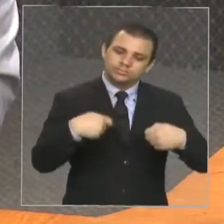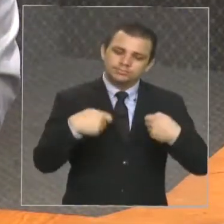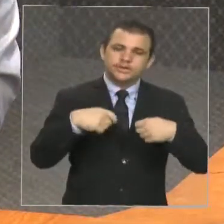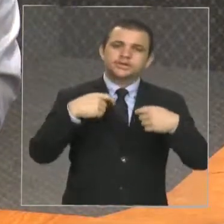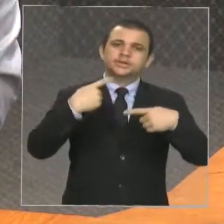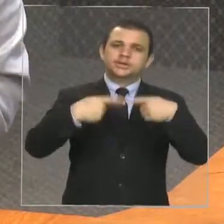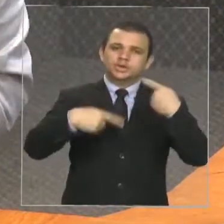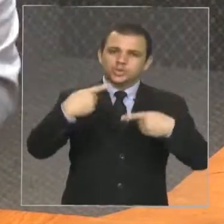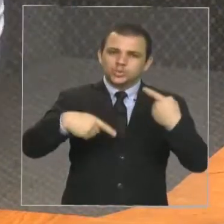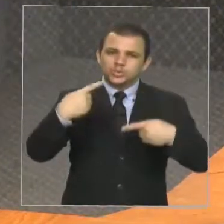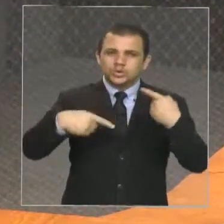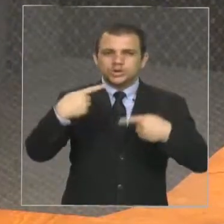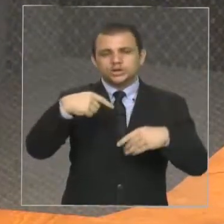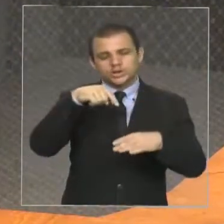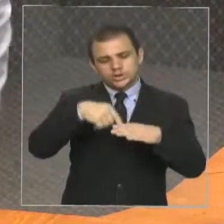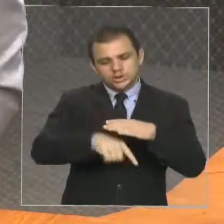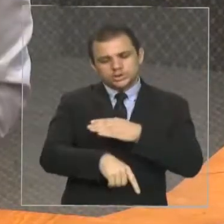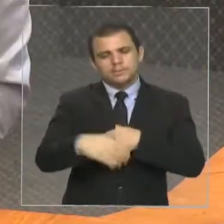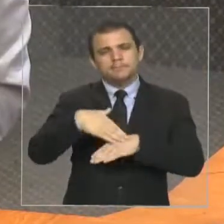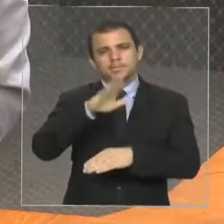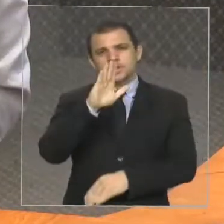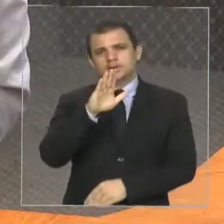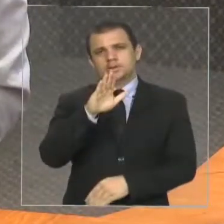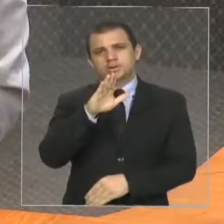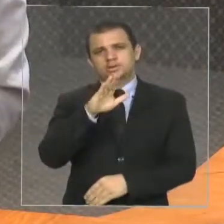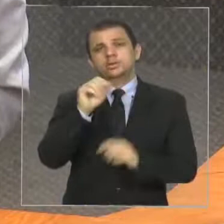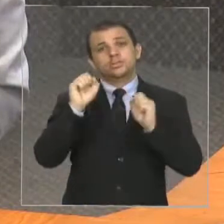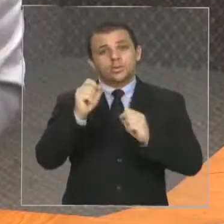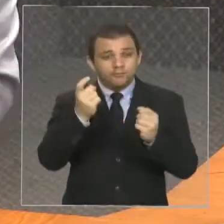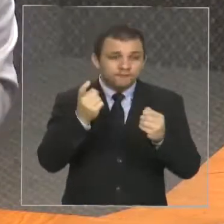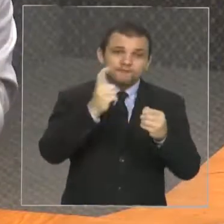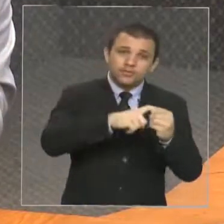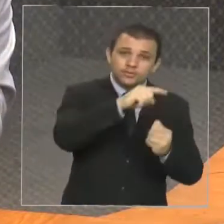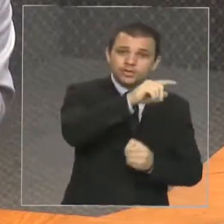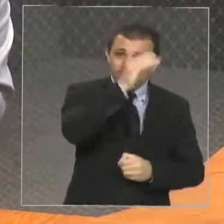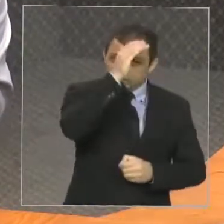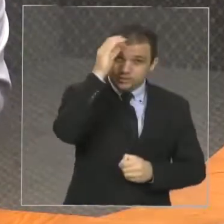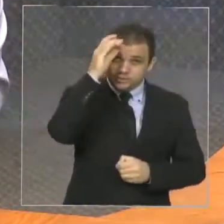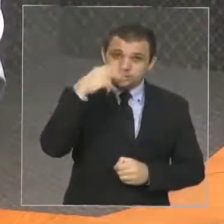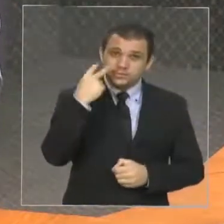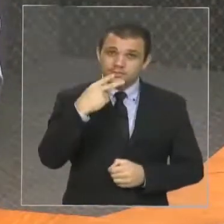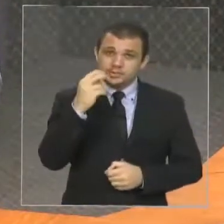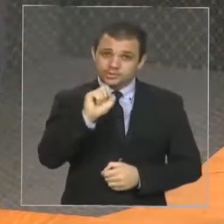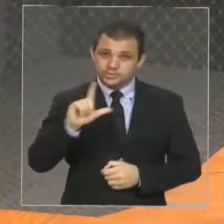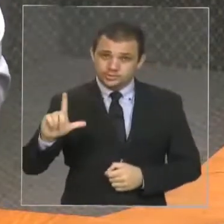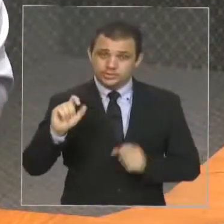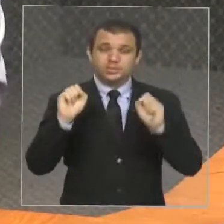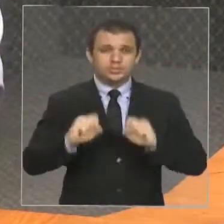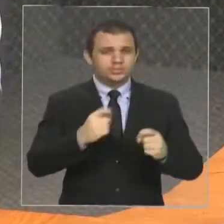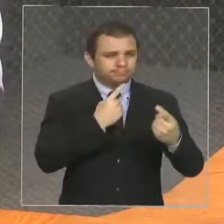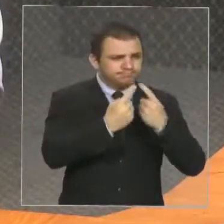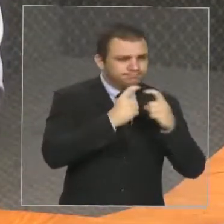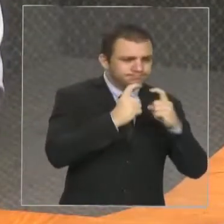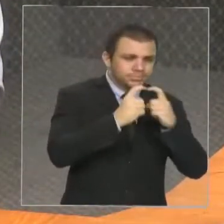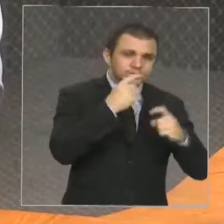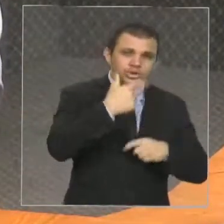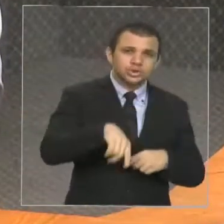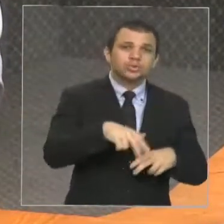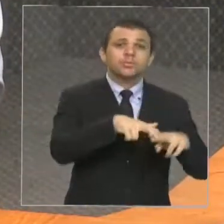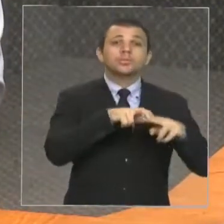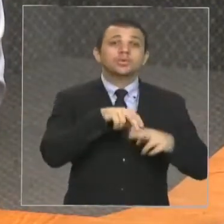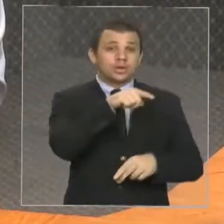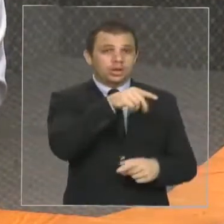Uber, até voltar a discutir com a Câmara de São Luís, que essa sim é o foro, essa sim tem a competência para